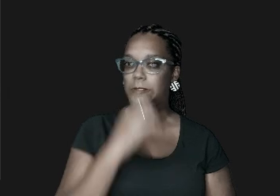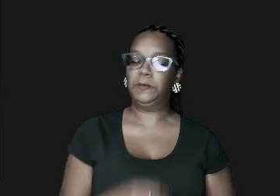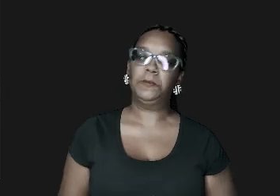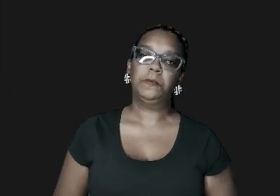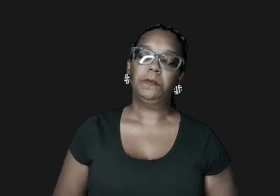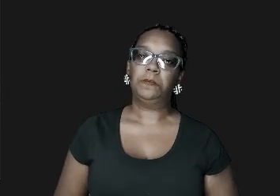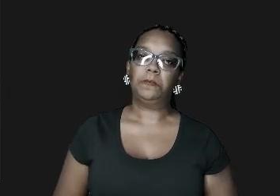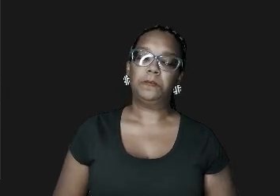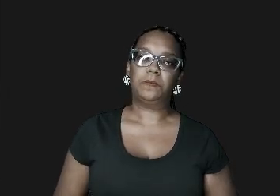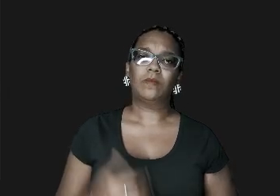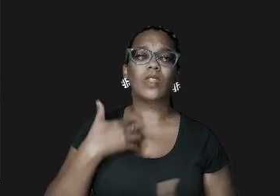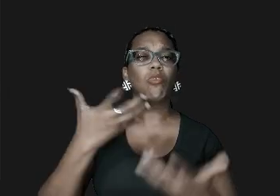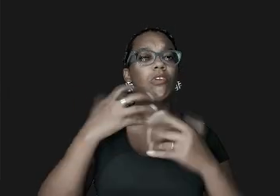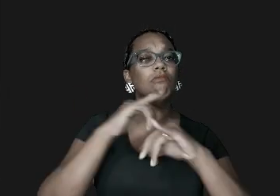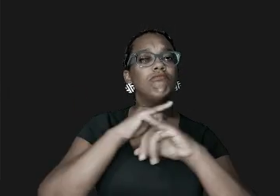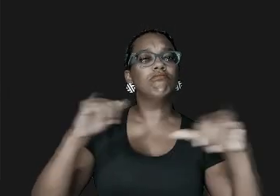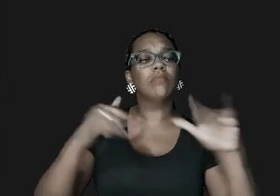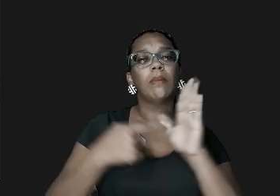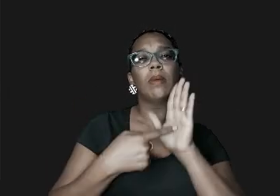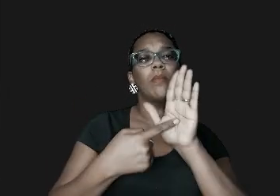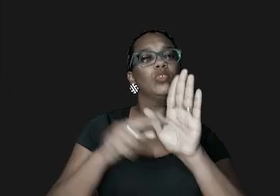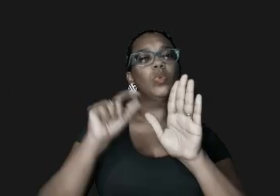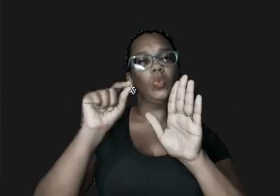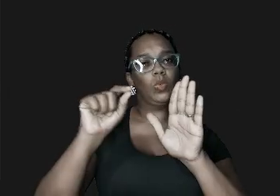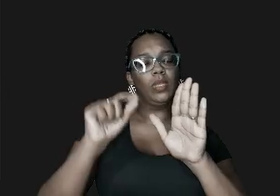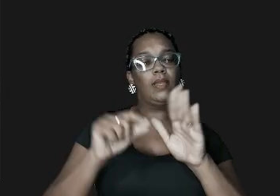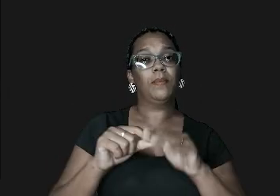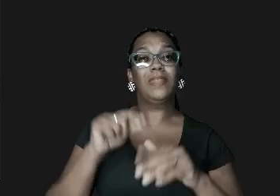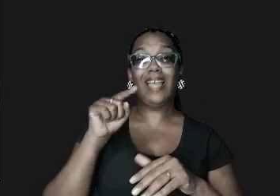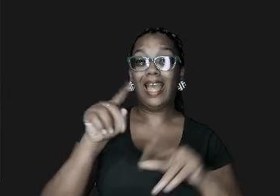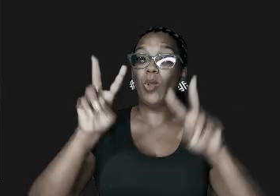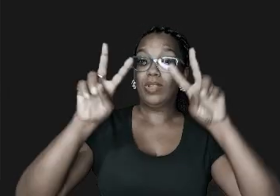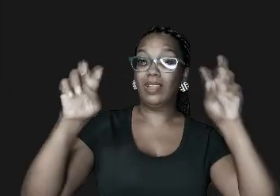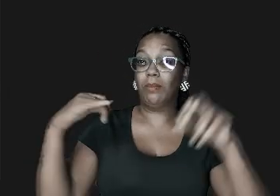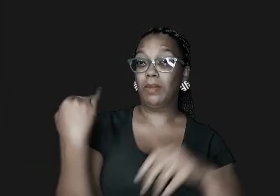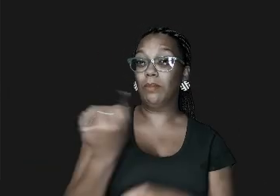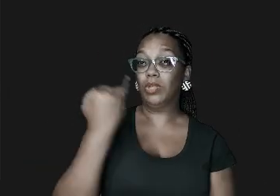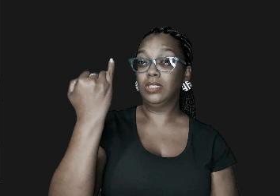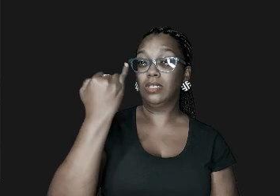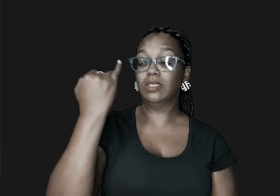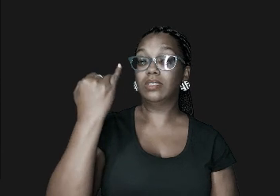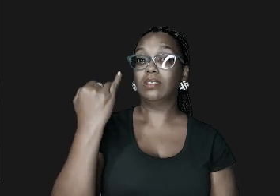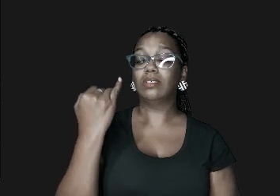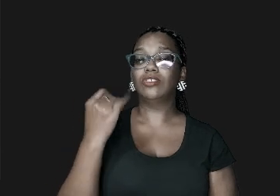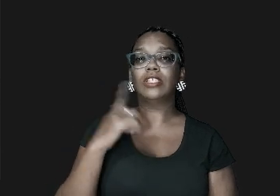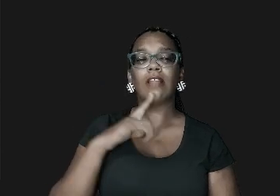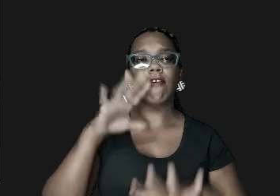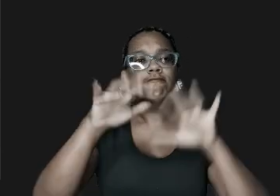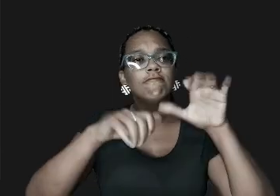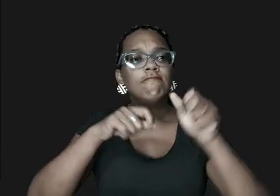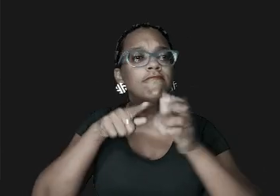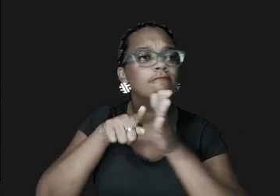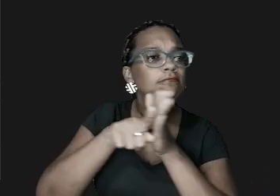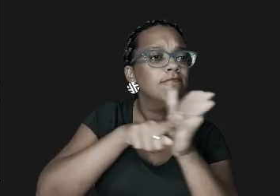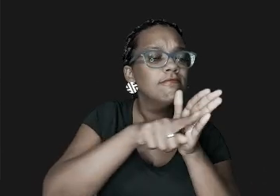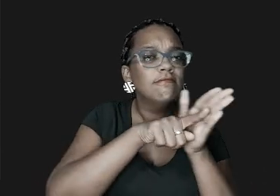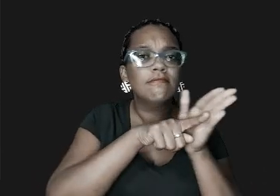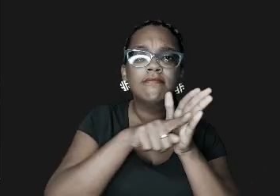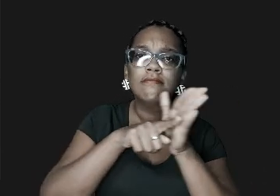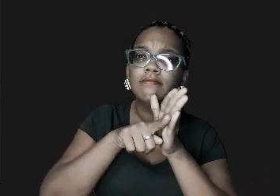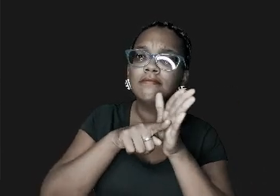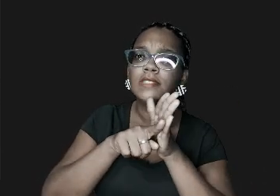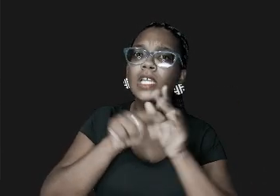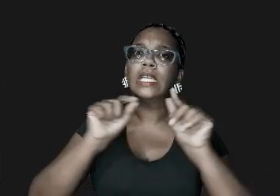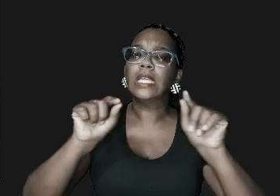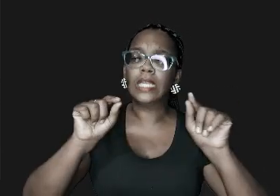desafio um pouco mais para frente eu queria falar isso para mostrar que esse é um tema importante é um tema que